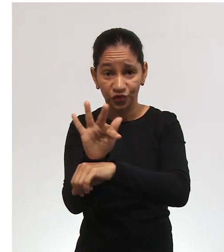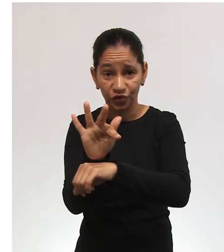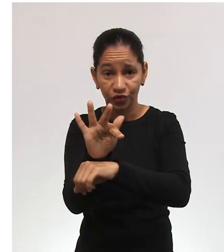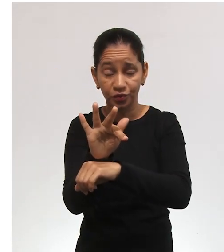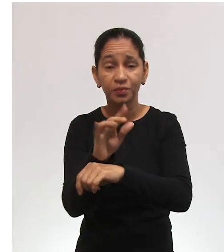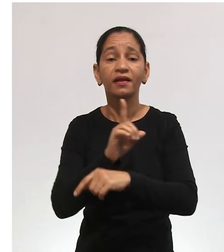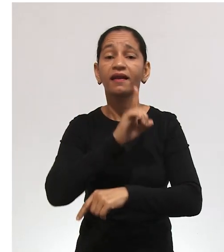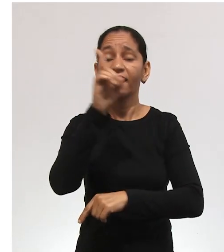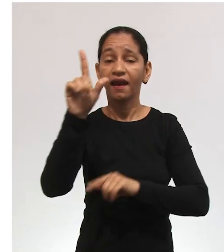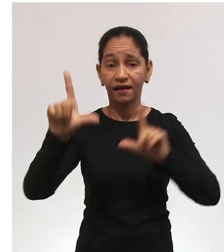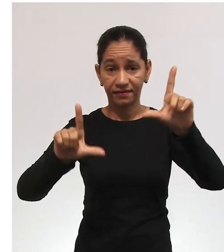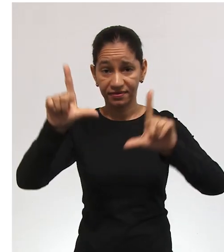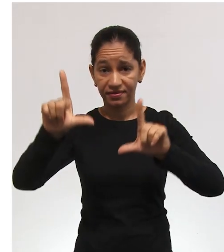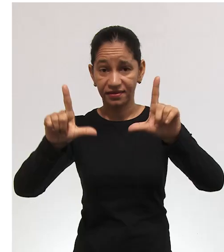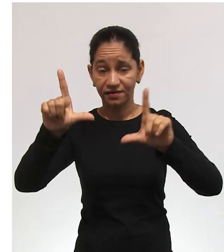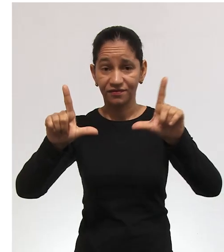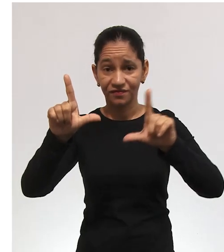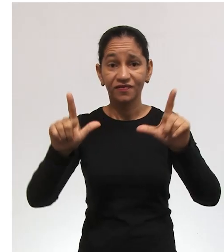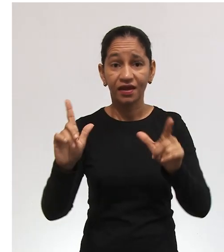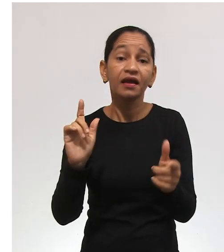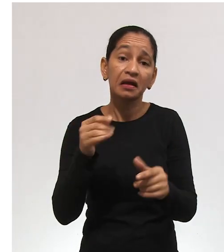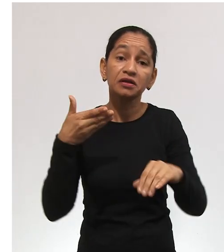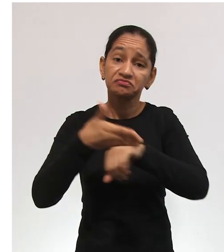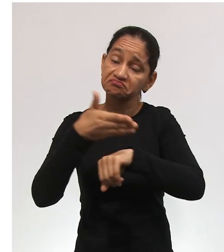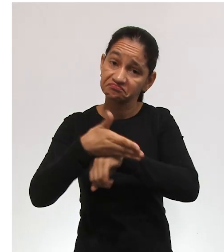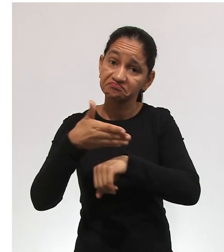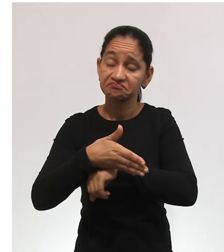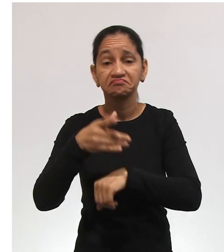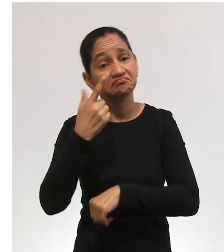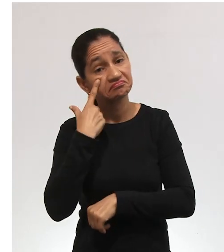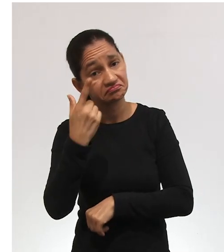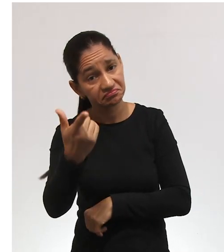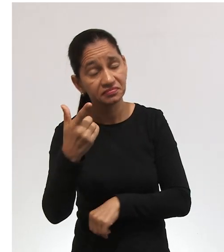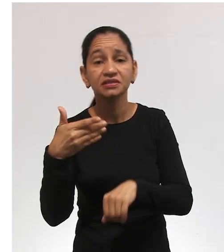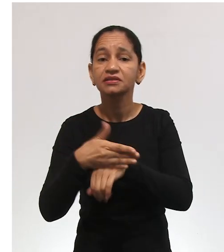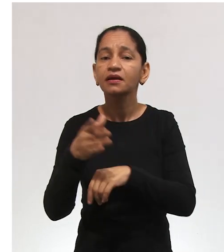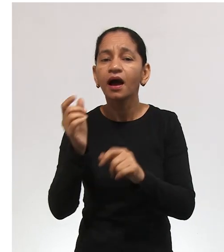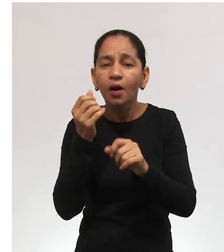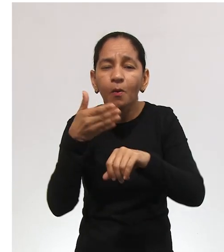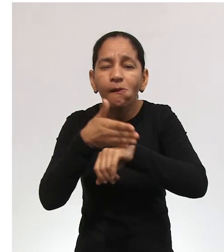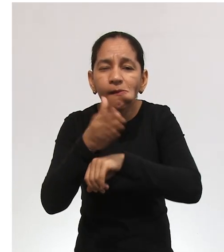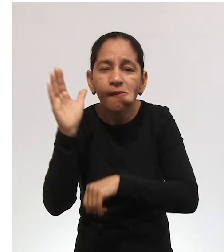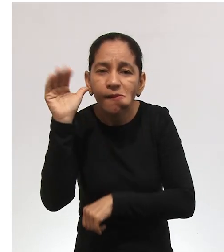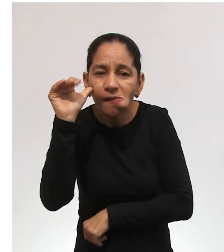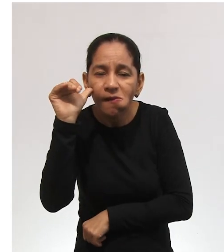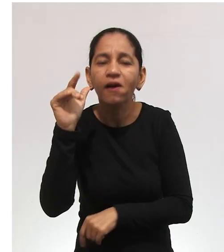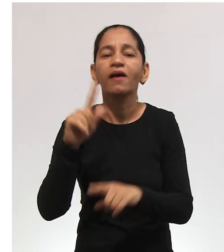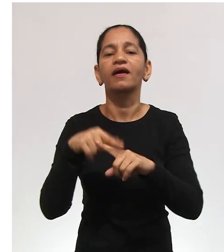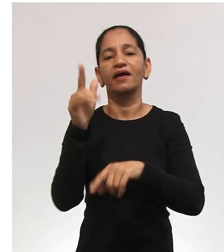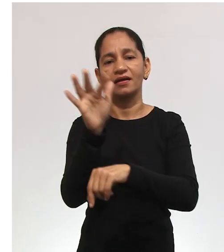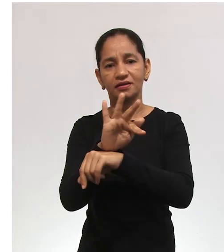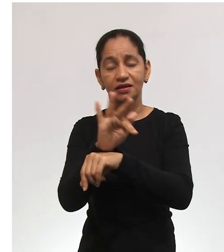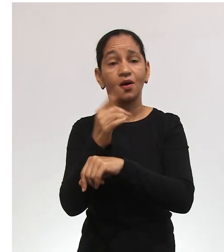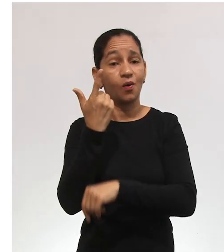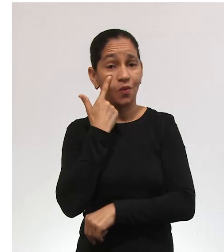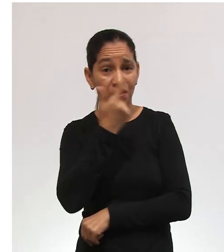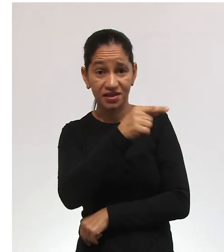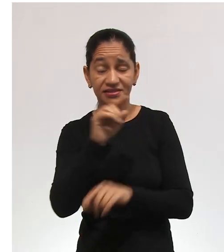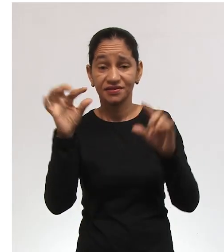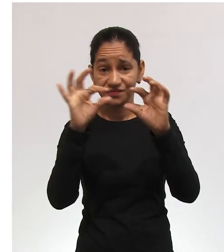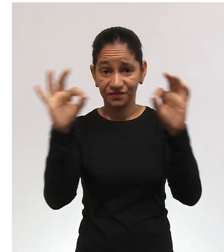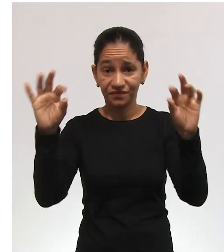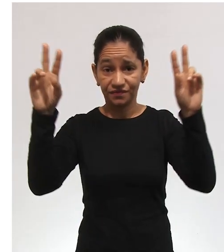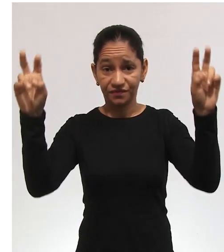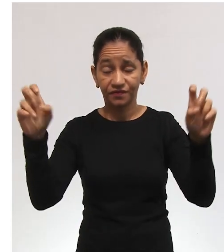para assistir lá na Netflix, quem tiver acesso, dá uma olhadinha nesse filme, As Sufragistas.